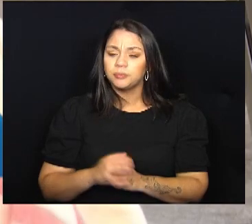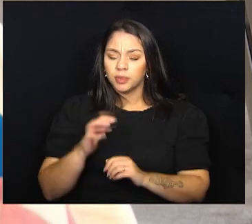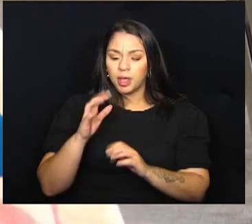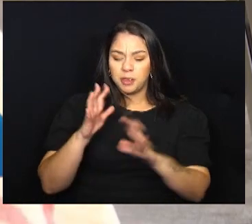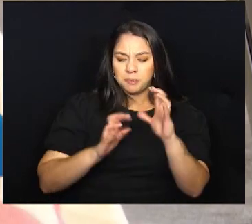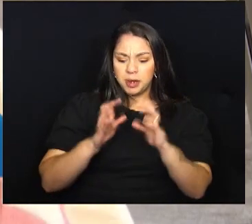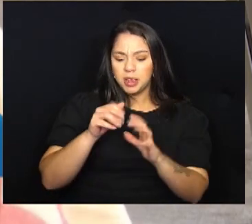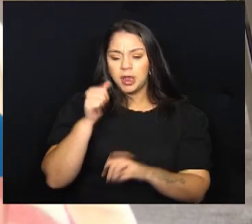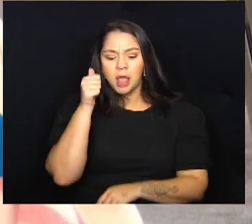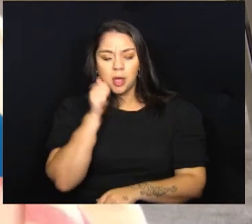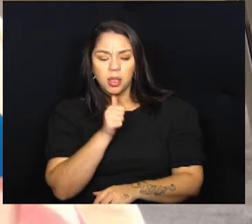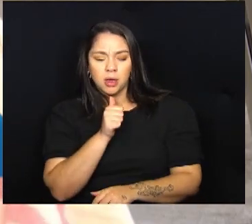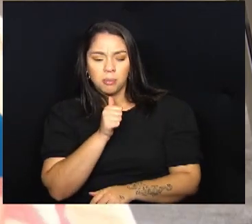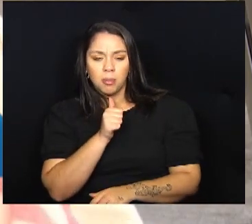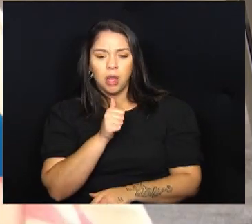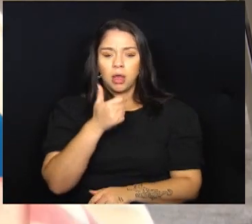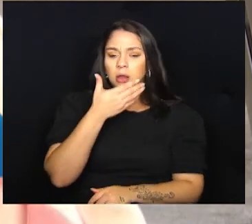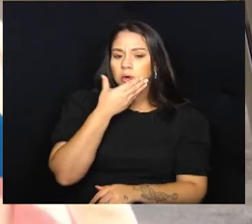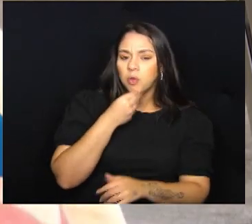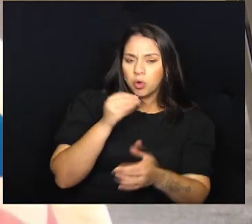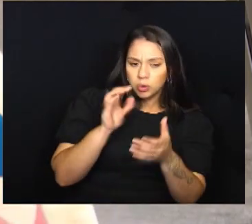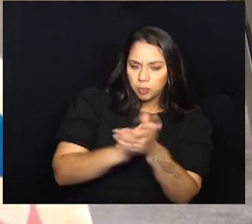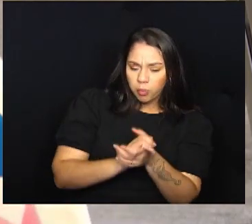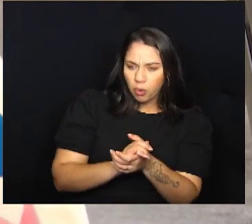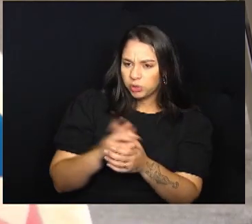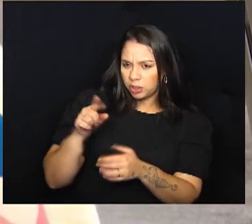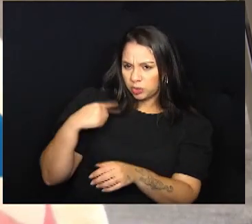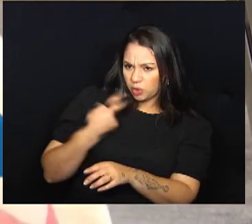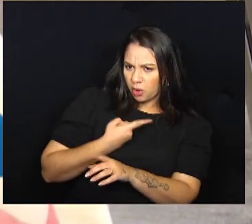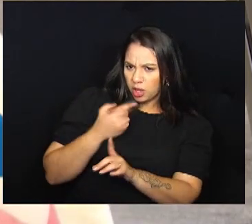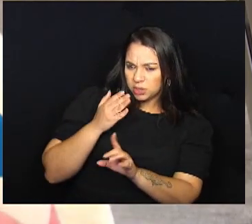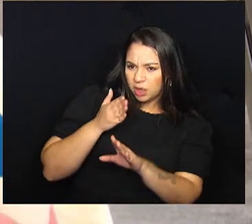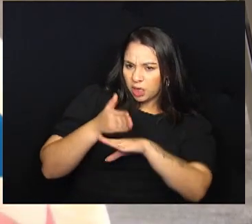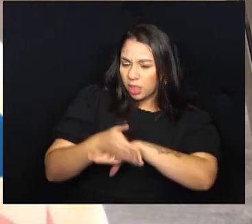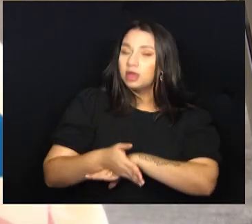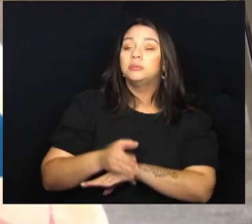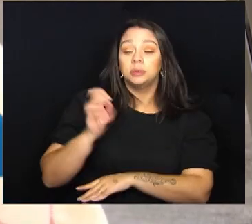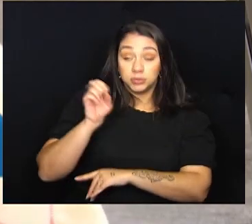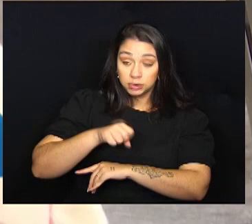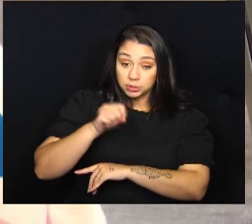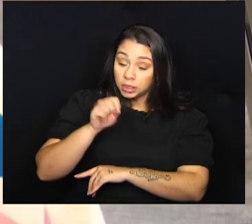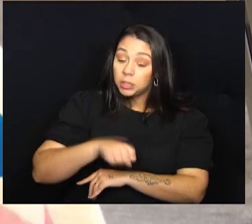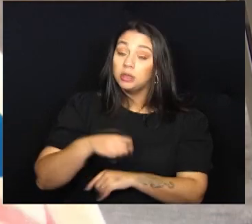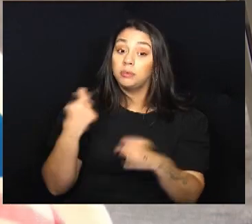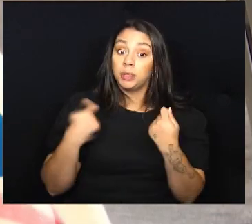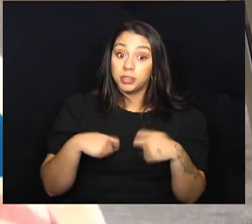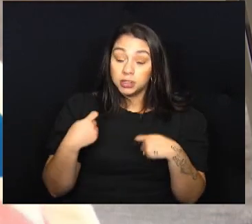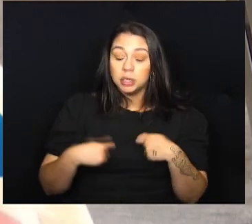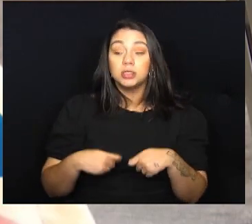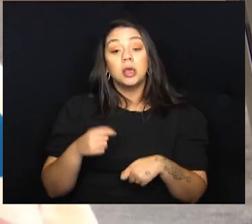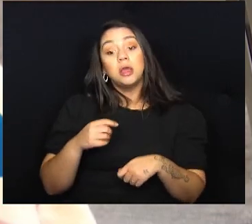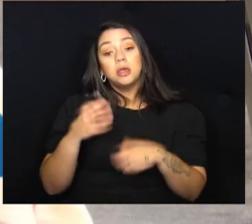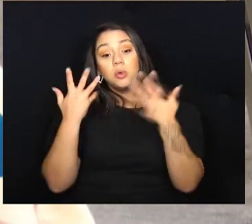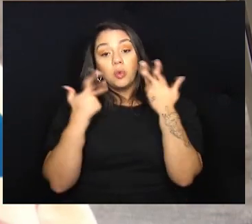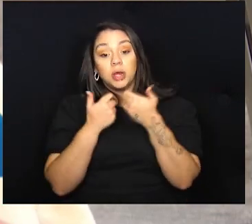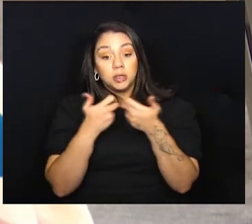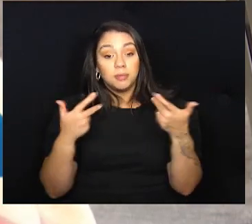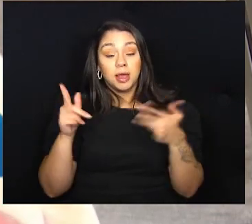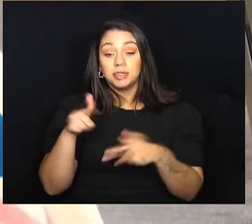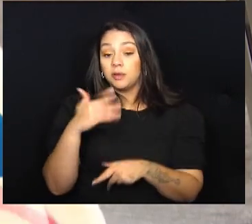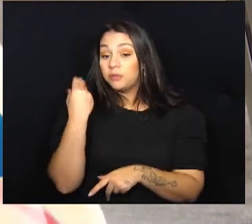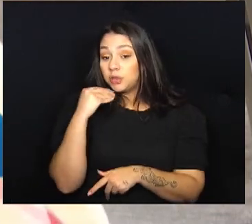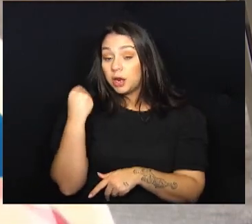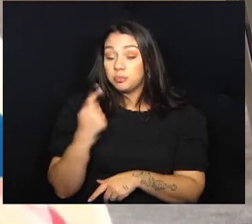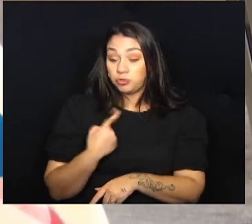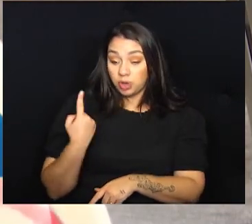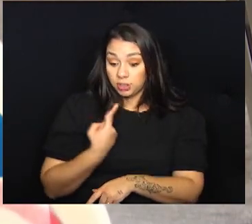para evitar maiores males como o feminicídio. Os animais também são muito vulneráveis e não podem se defender sozinhos.